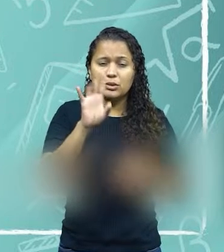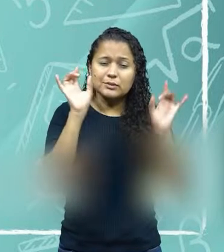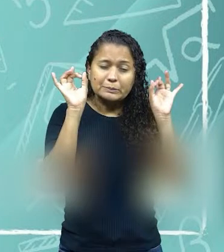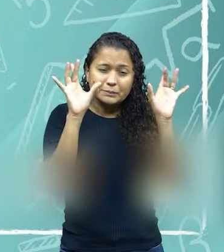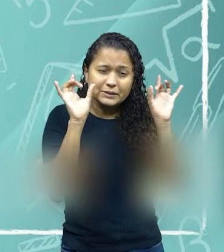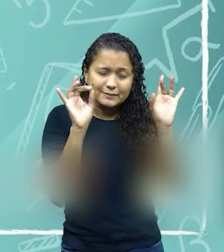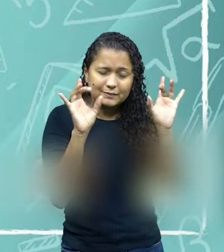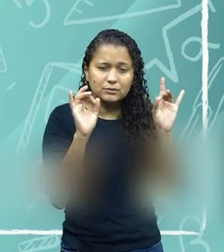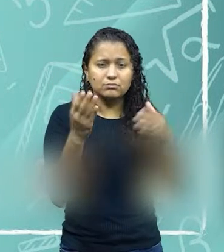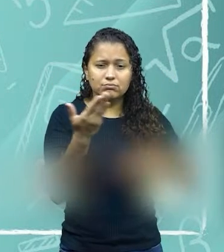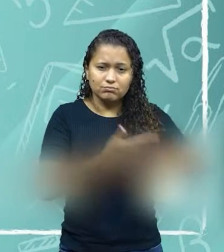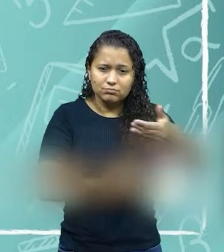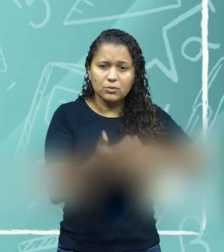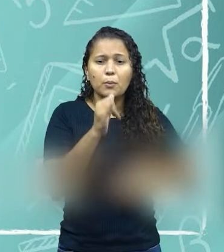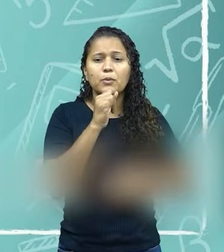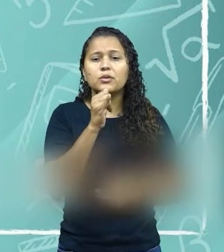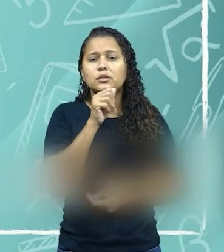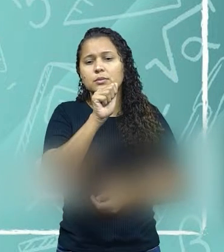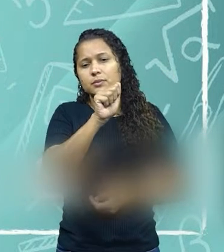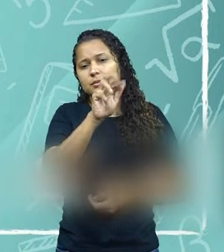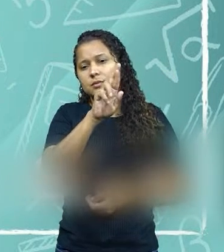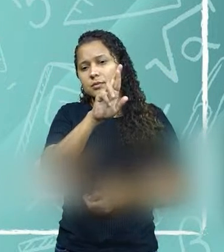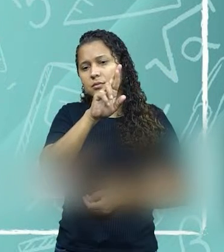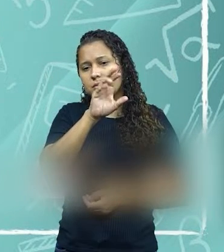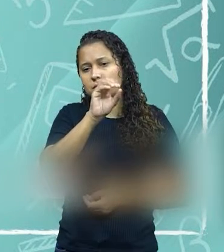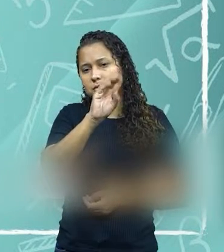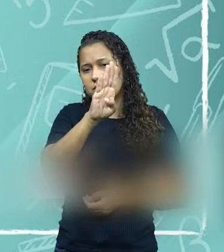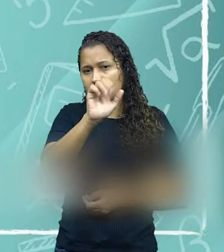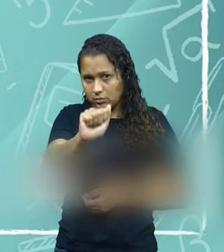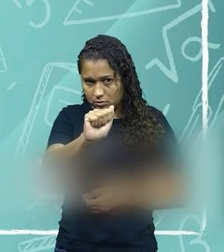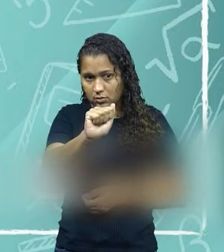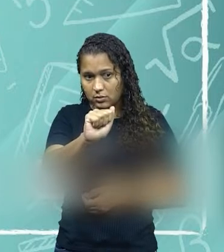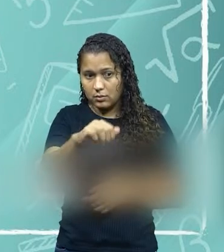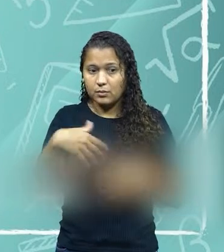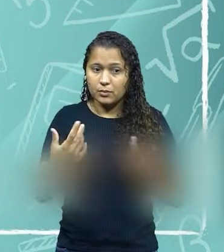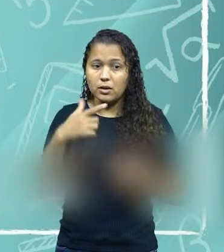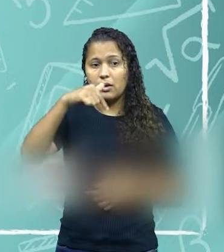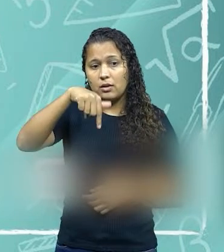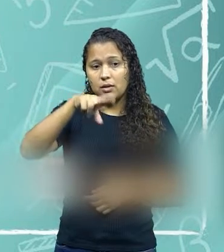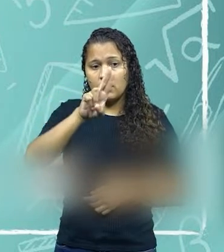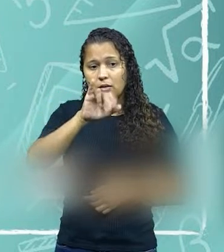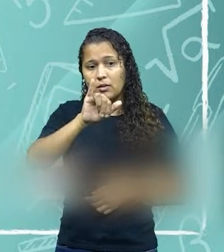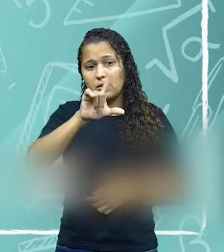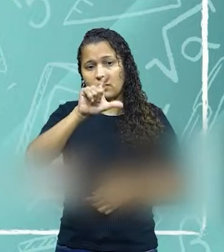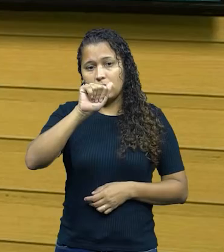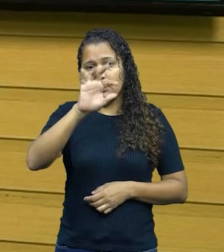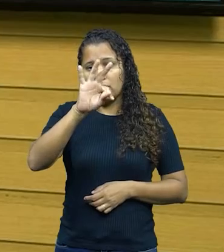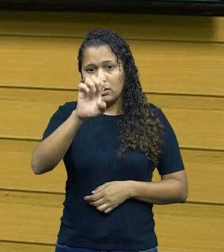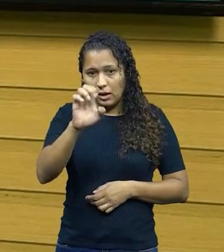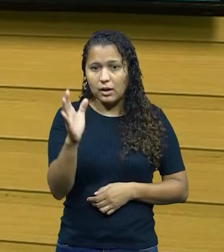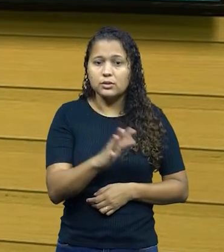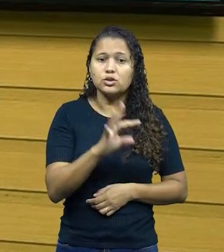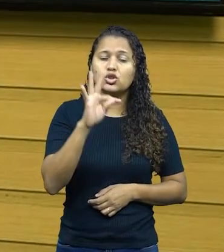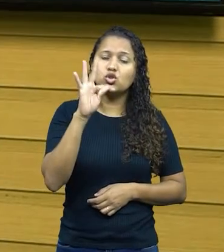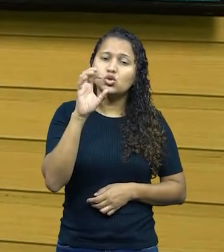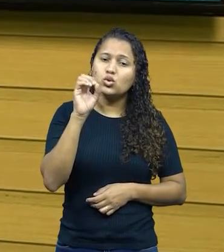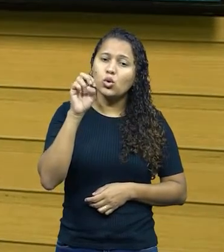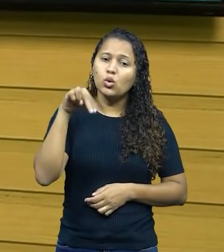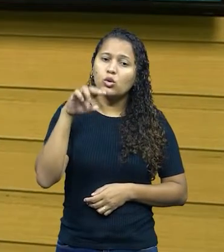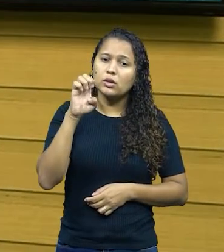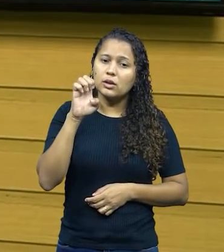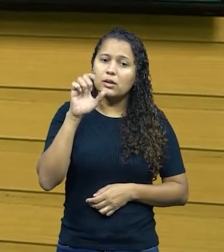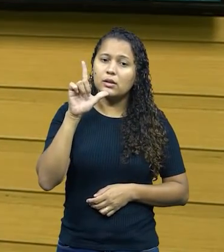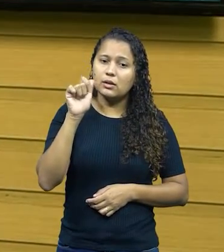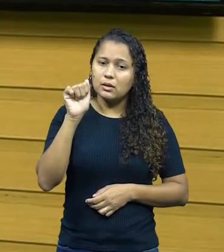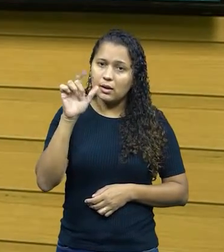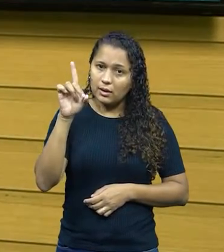para transações específicas, como a arroba, o quilate e a tonelada. Nós vamos falar um pouquinho sobre a